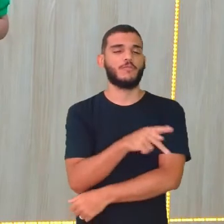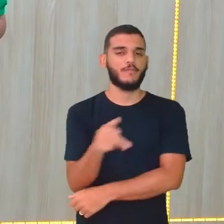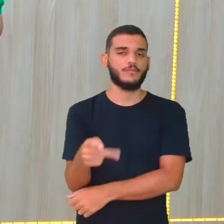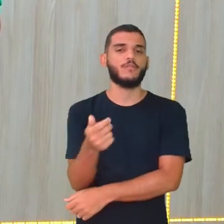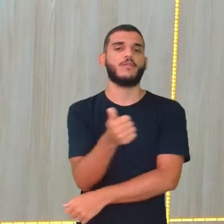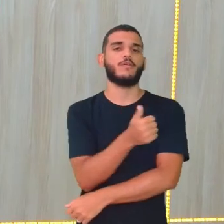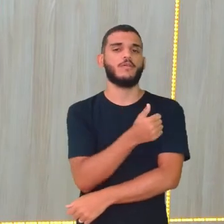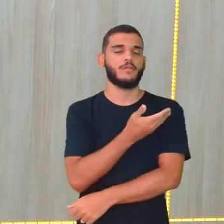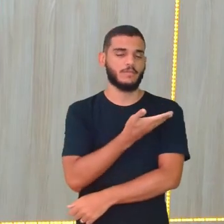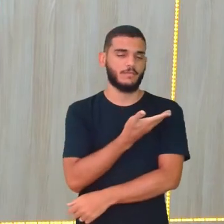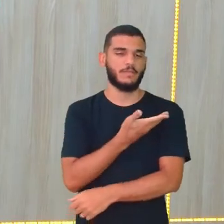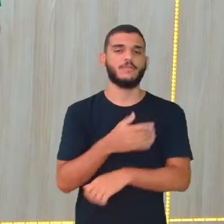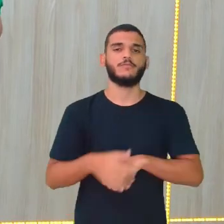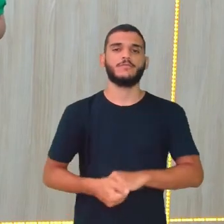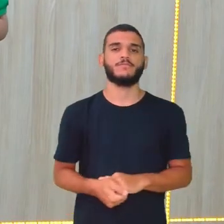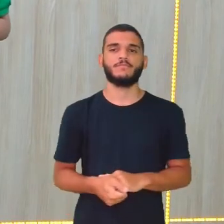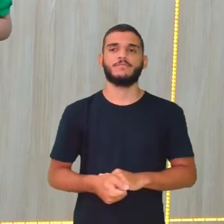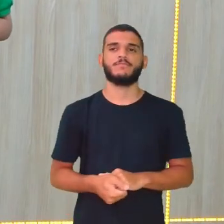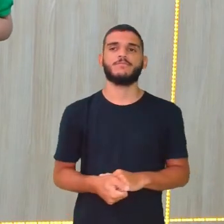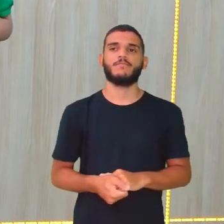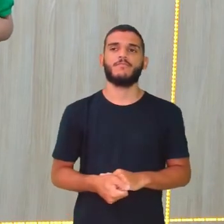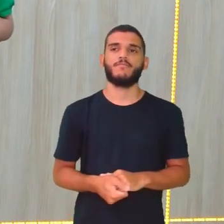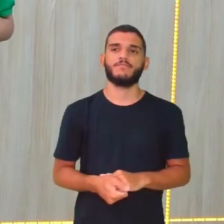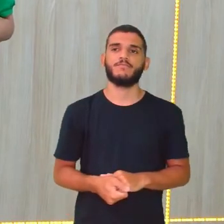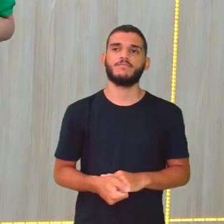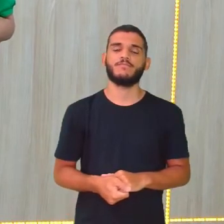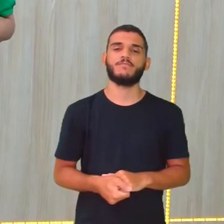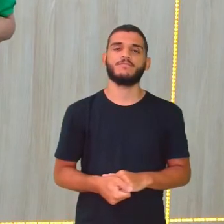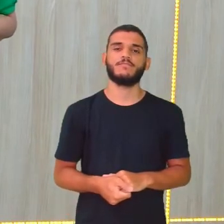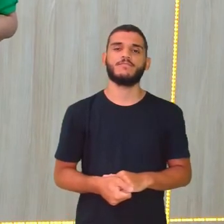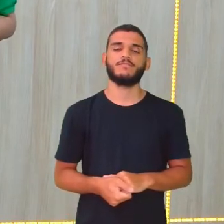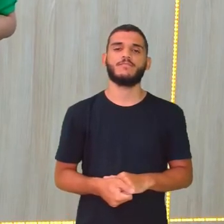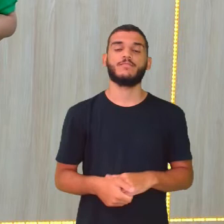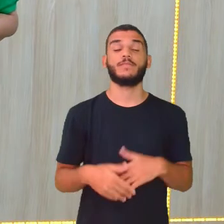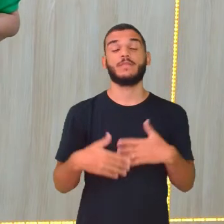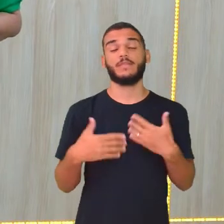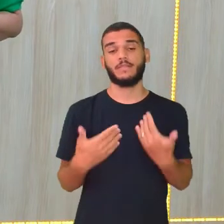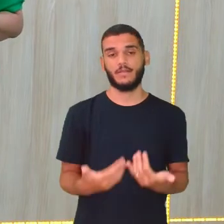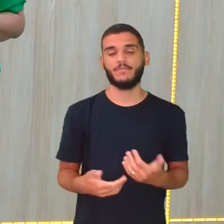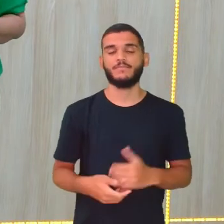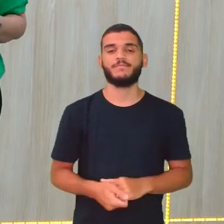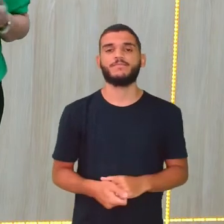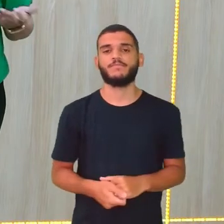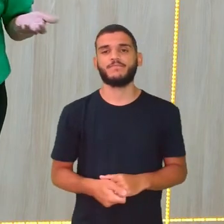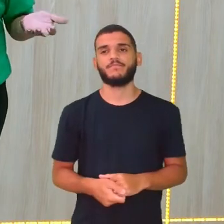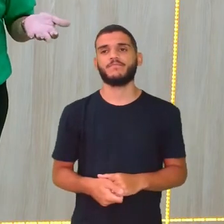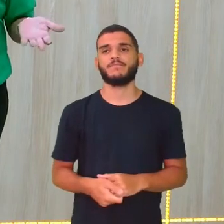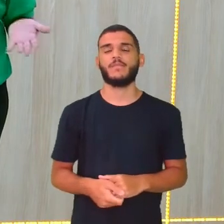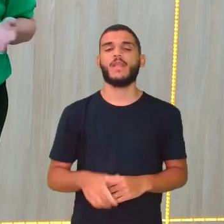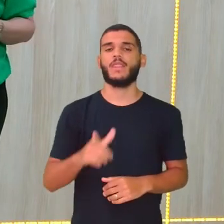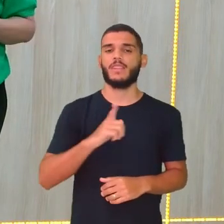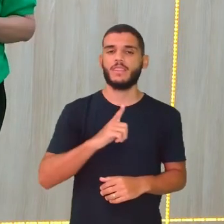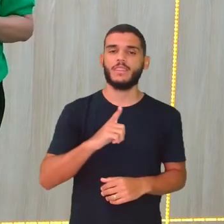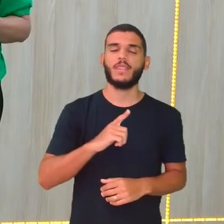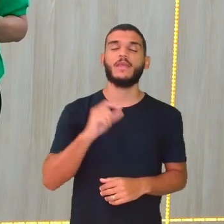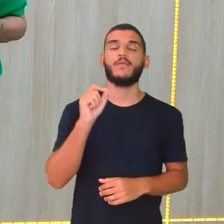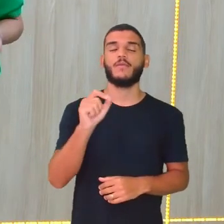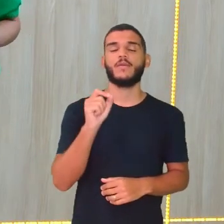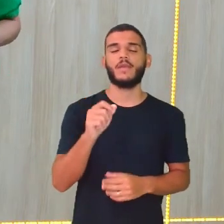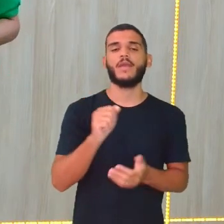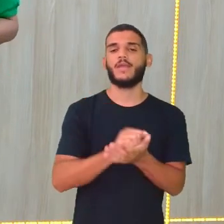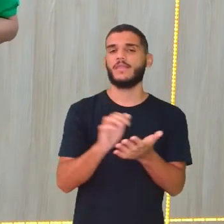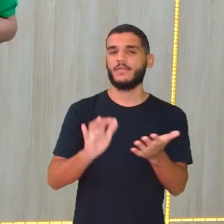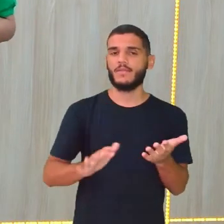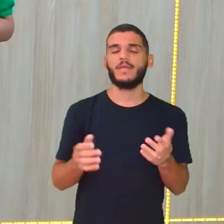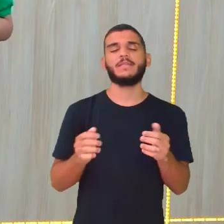ao estudante com altas habilidades. Bom, Algumas dessas atividades são